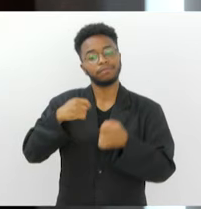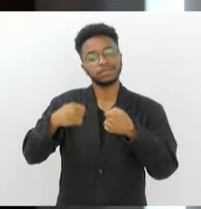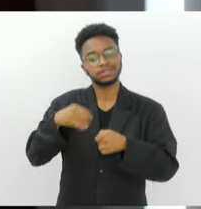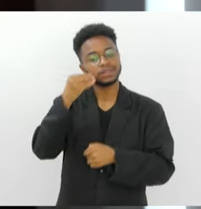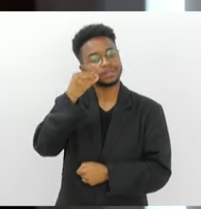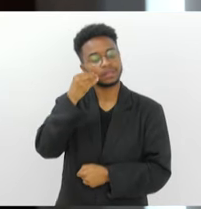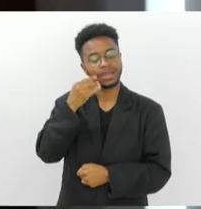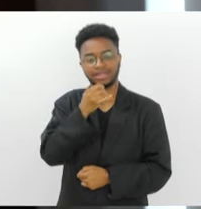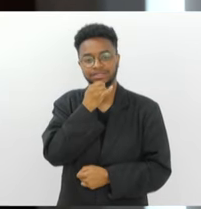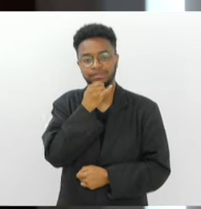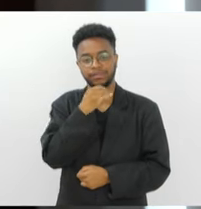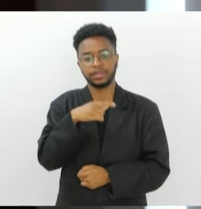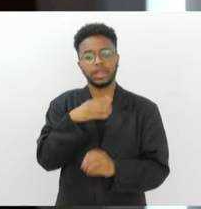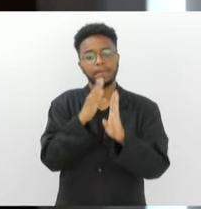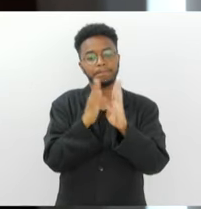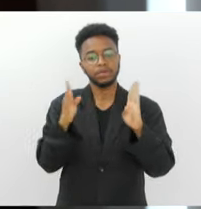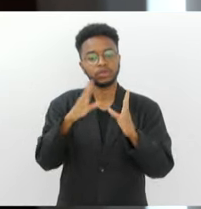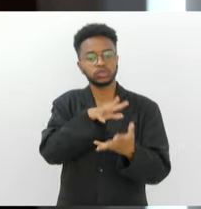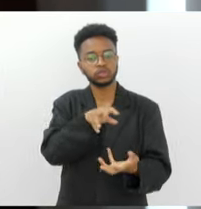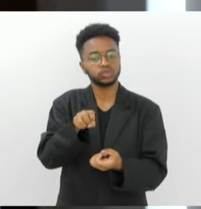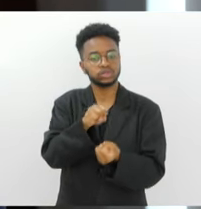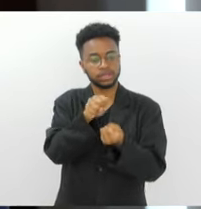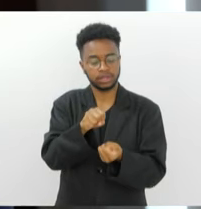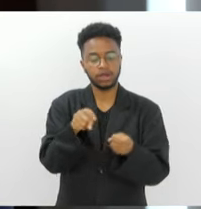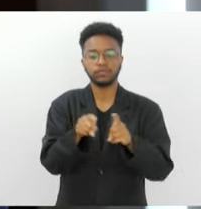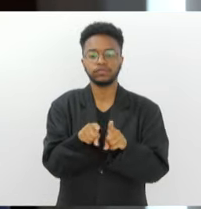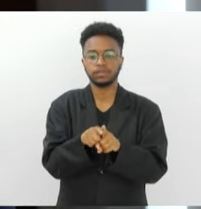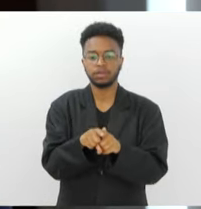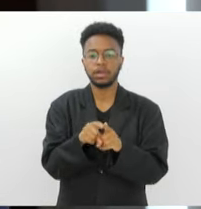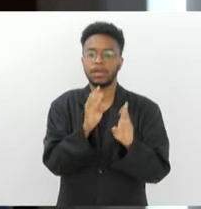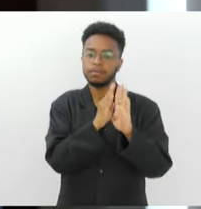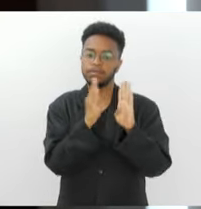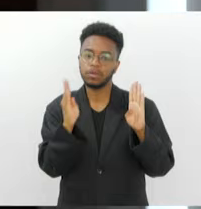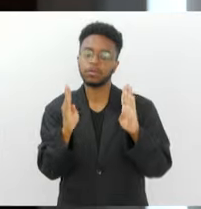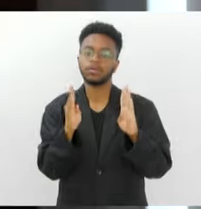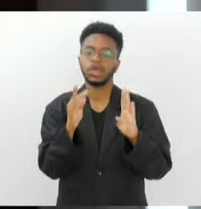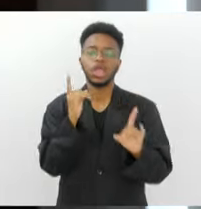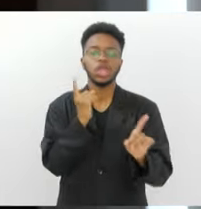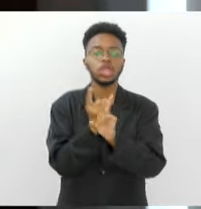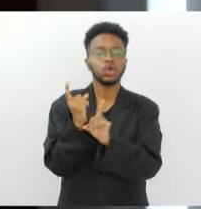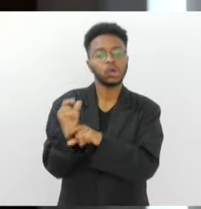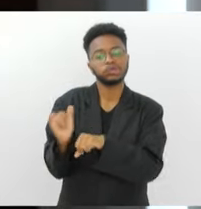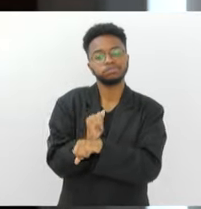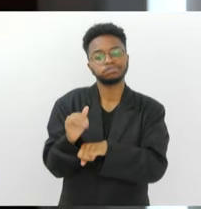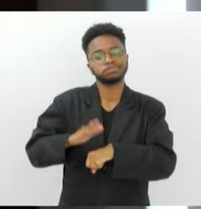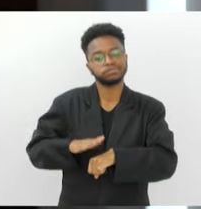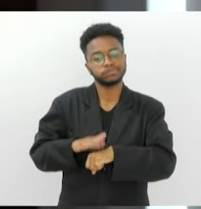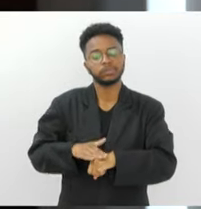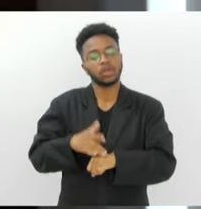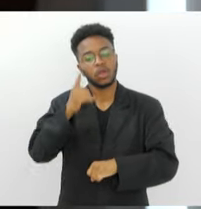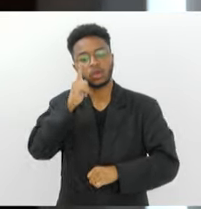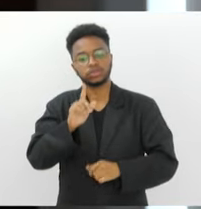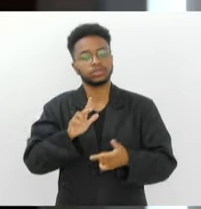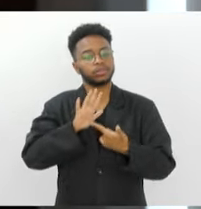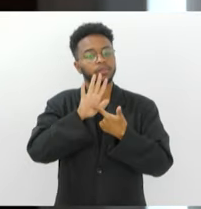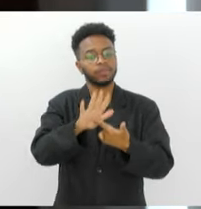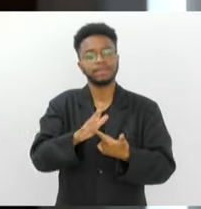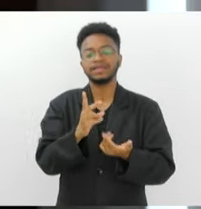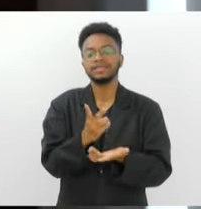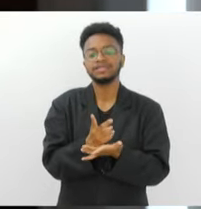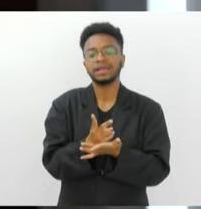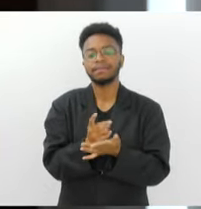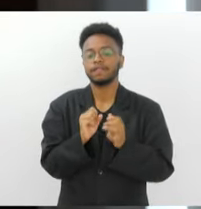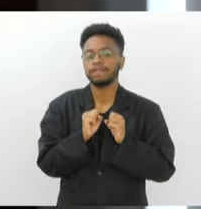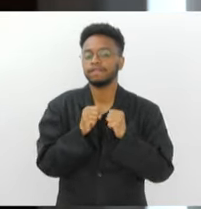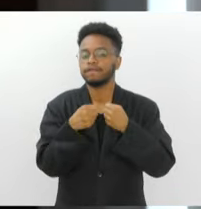por exemplo, uma biblioteca sustentável, uma biblioteca que encontre seus próprios meios de afirmar-se e que ela seja sempre mais